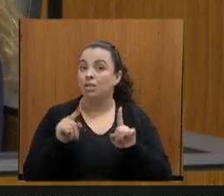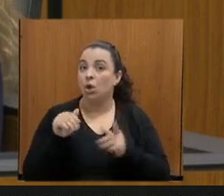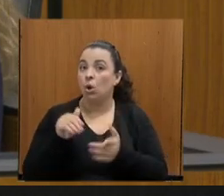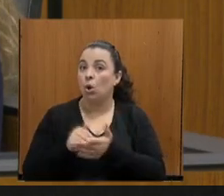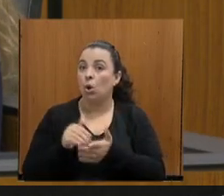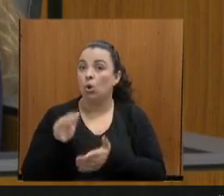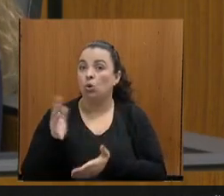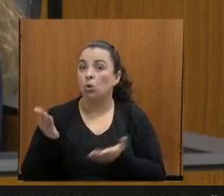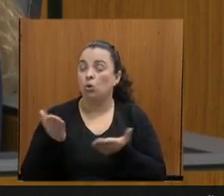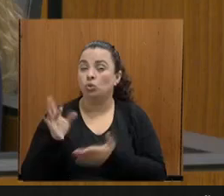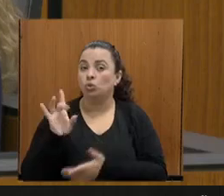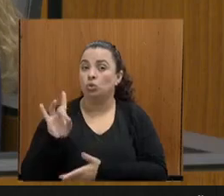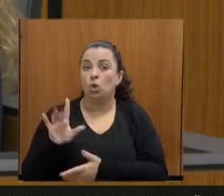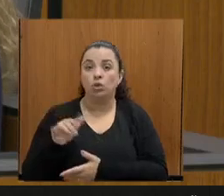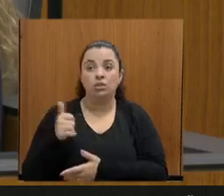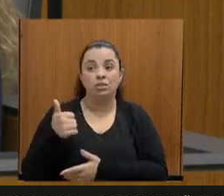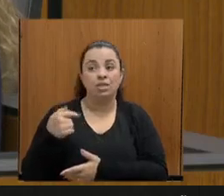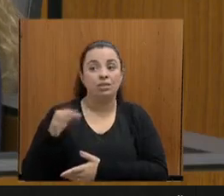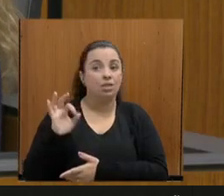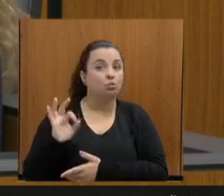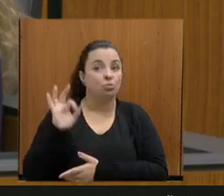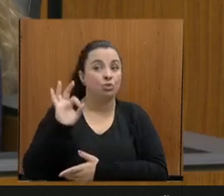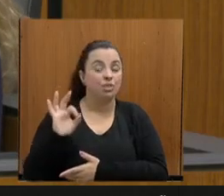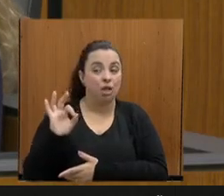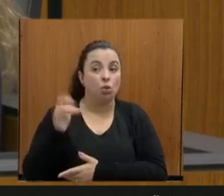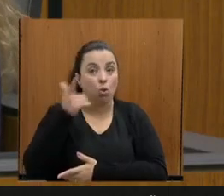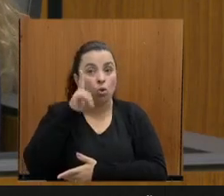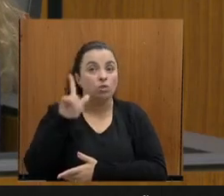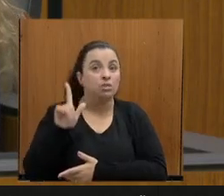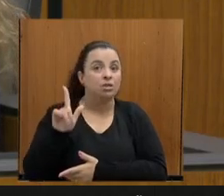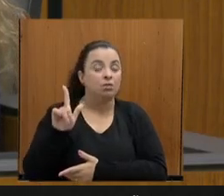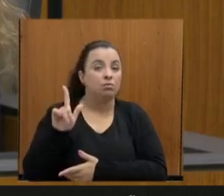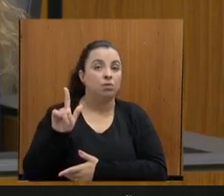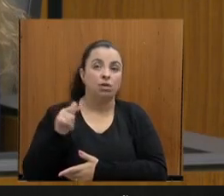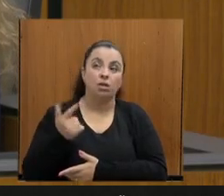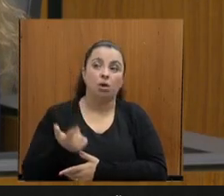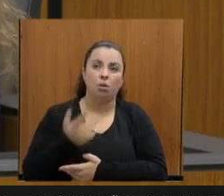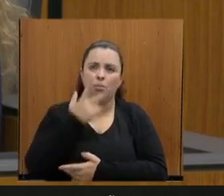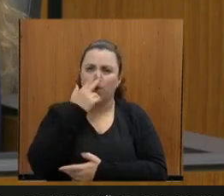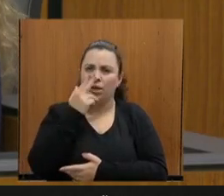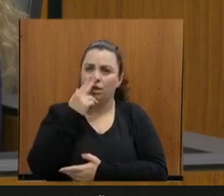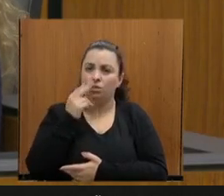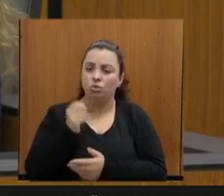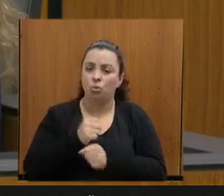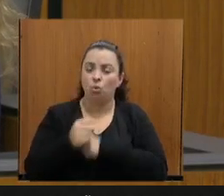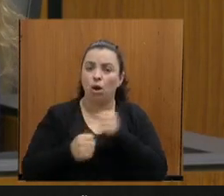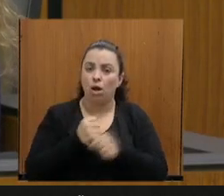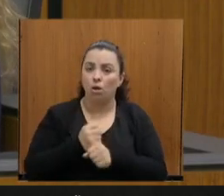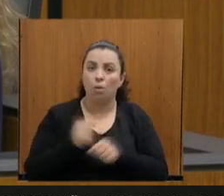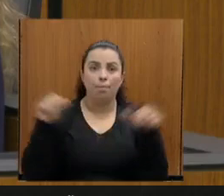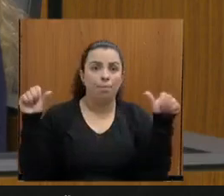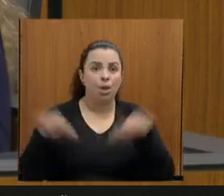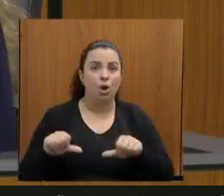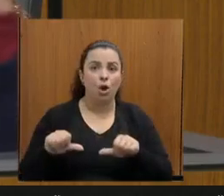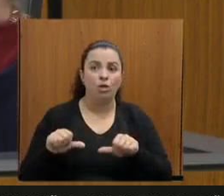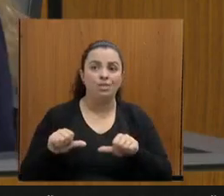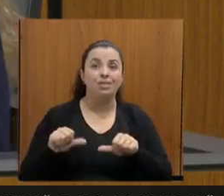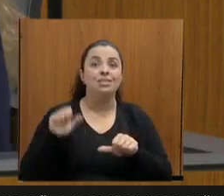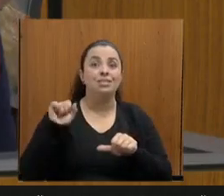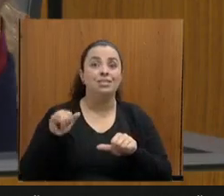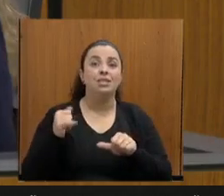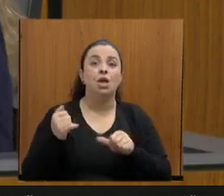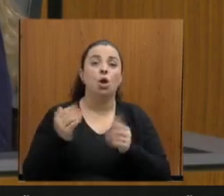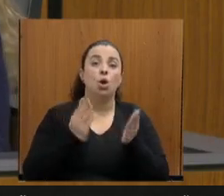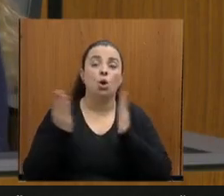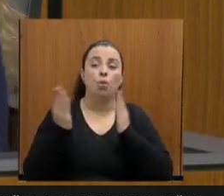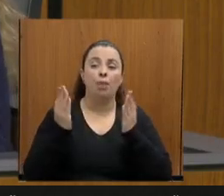por cento de execução em 2022 é é o pior ano né da execução e todos os anos Se quisermos